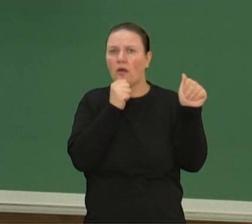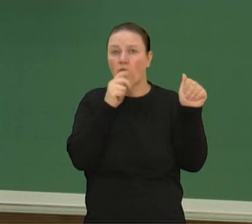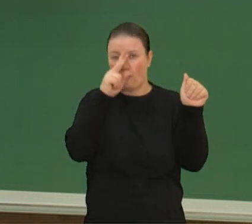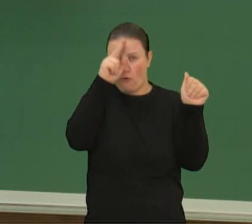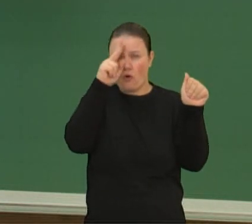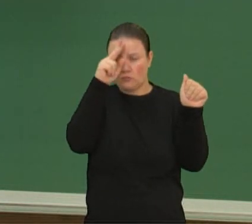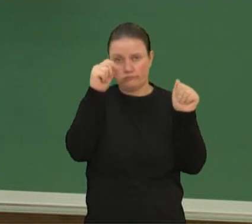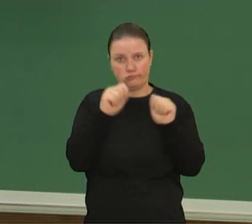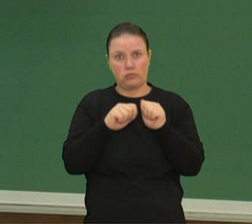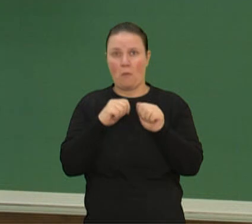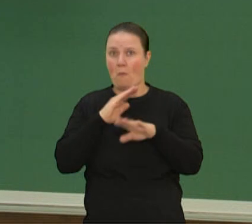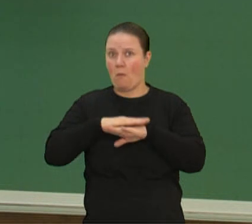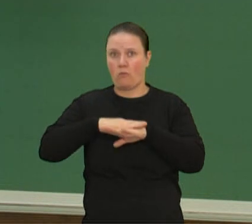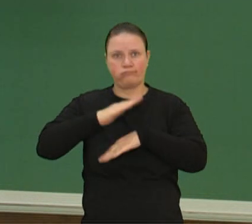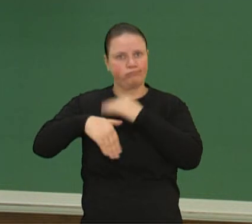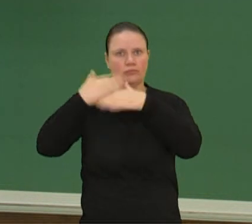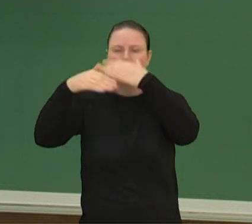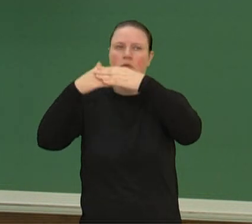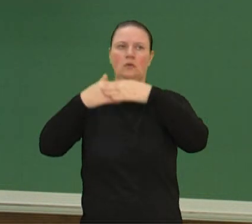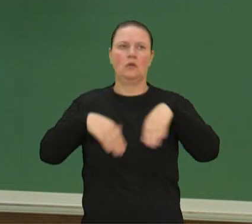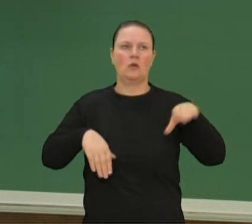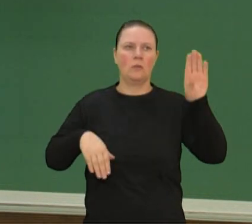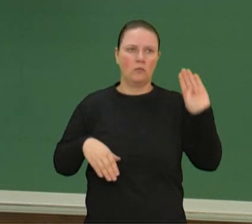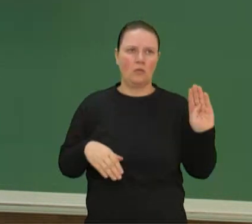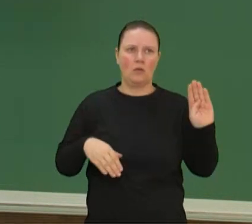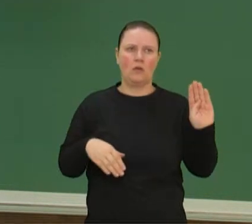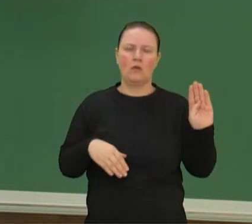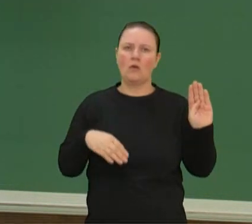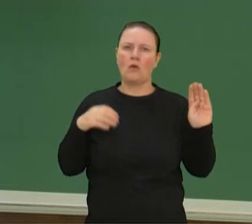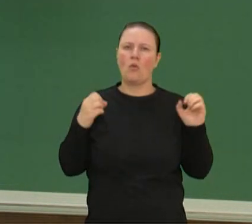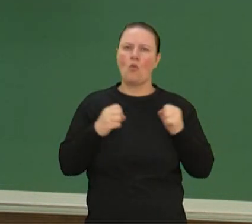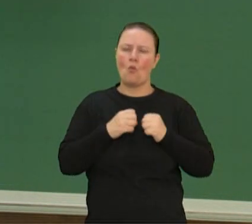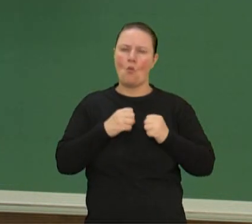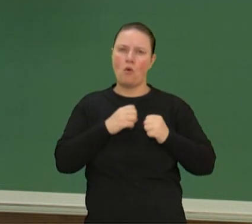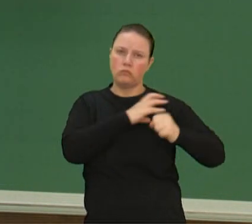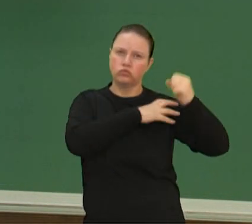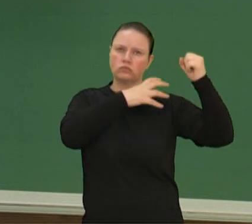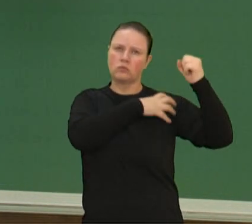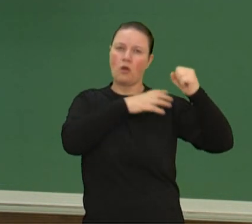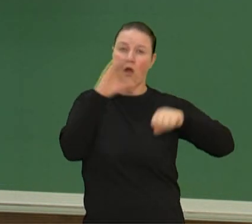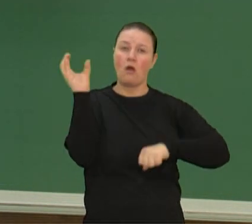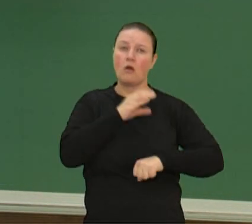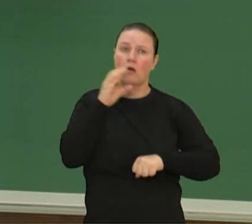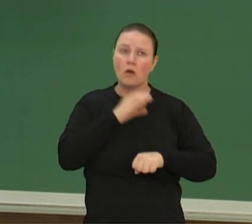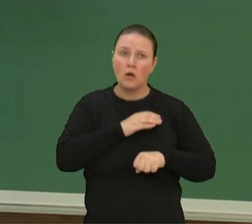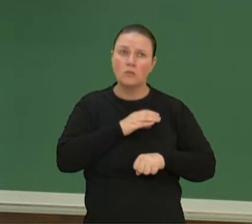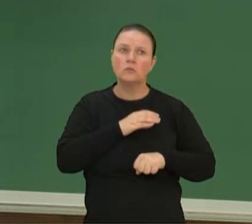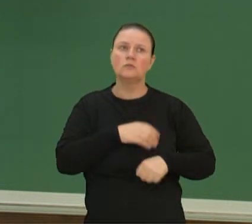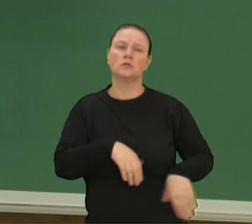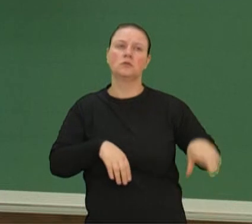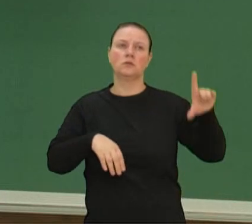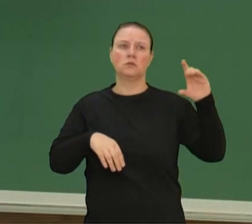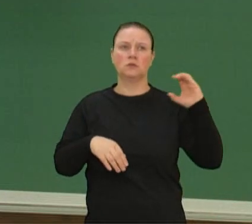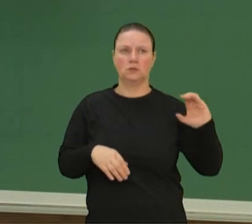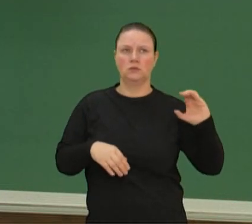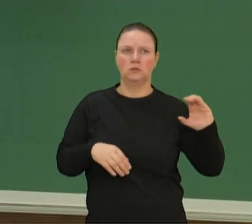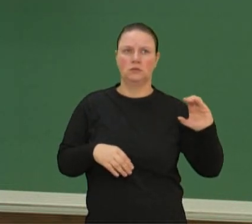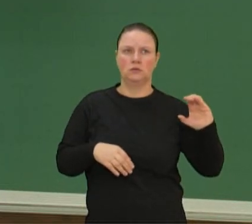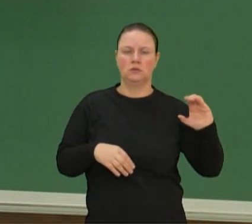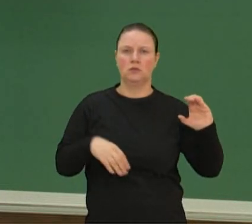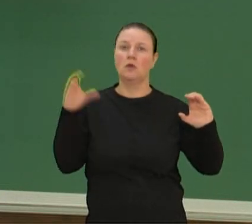força. Letra B. Contração muscular rápida e baixa produção de força. Letra C. Contração muscular rápida e